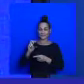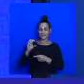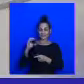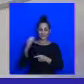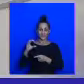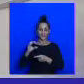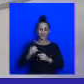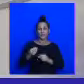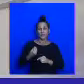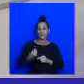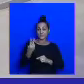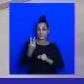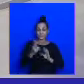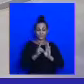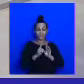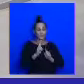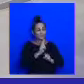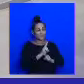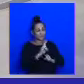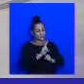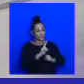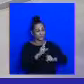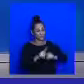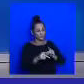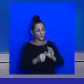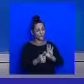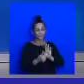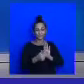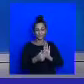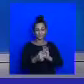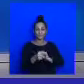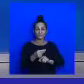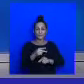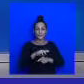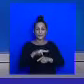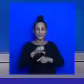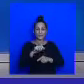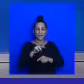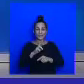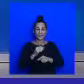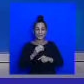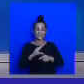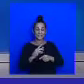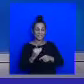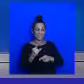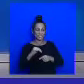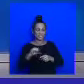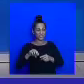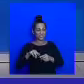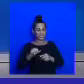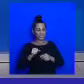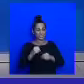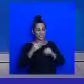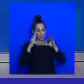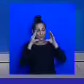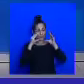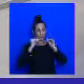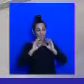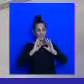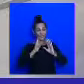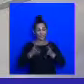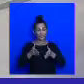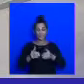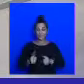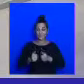R$4.144.119,55. Eu conto com a presença de duas auditoras populares, que são elas, Maria Severino e Cristiana Santos. Boa noite. Boa noite. Elas